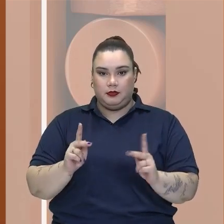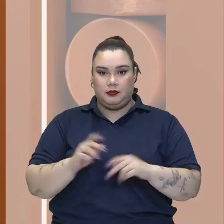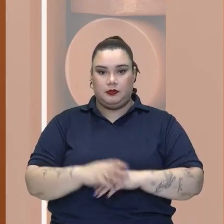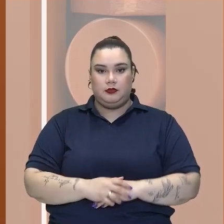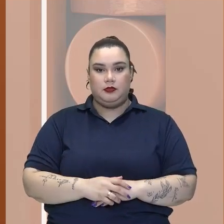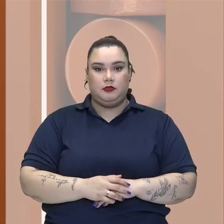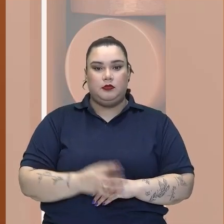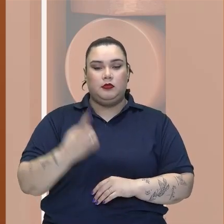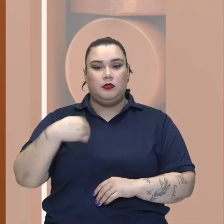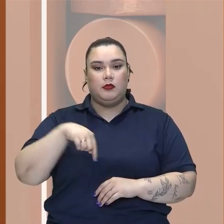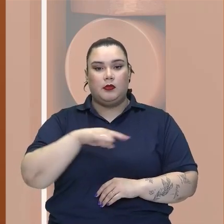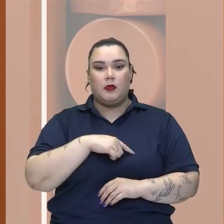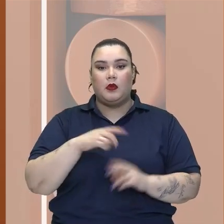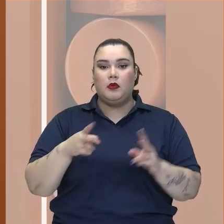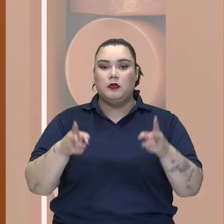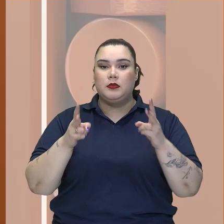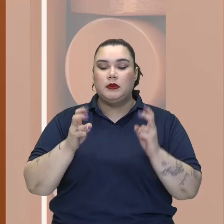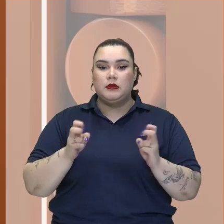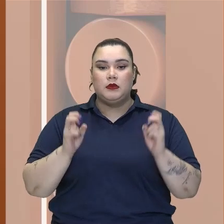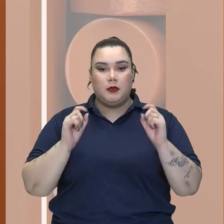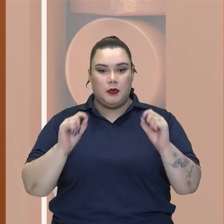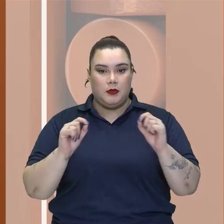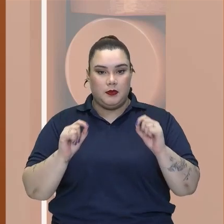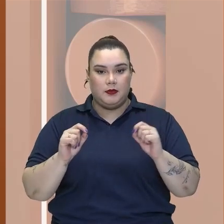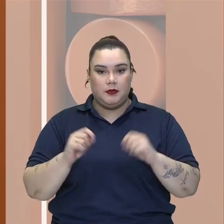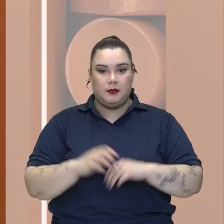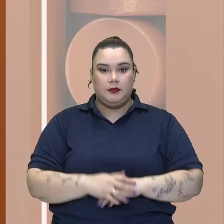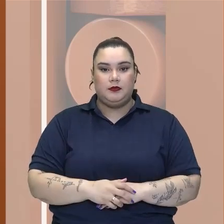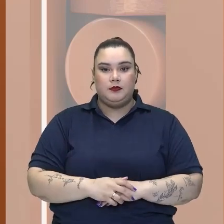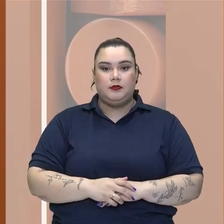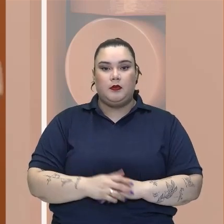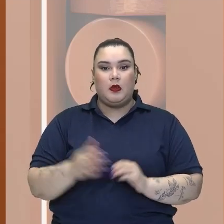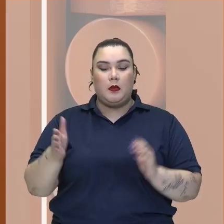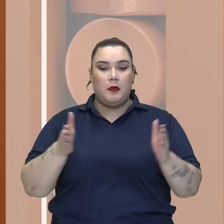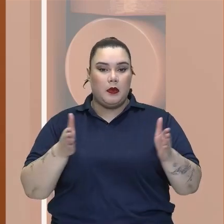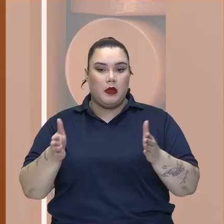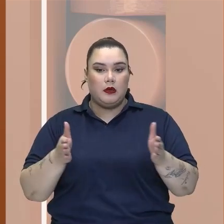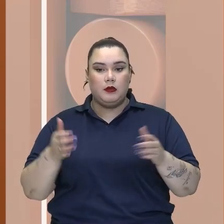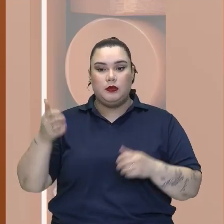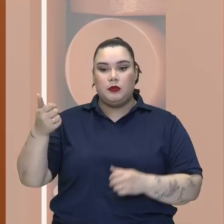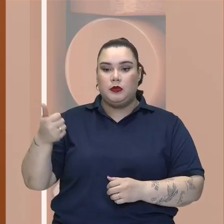gente verifica que a partir entre as décadas de